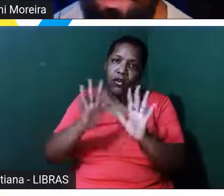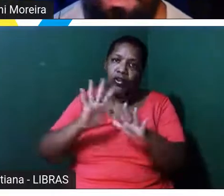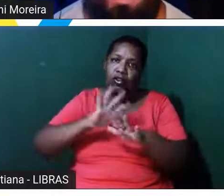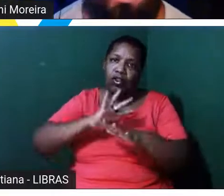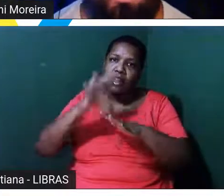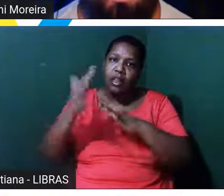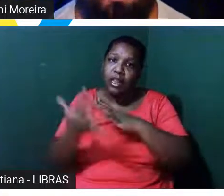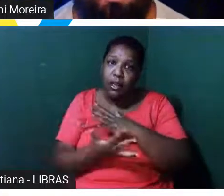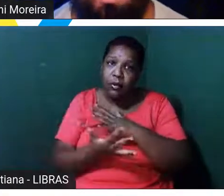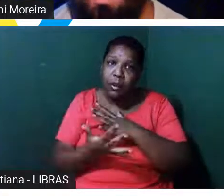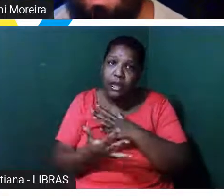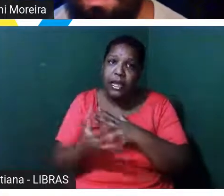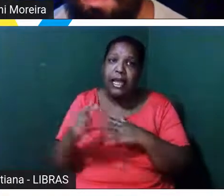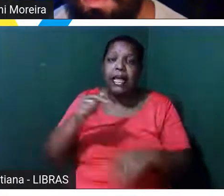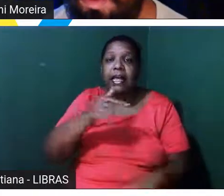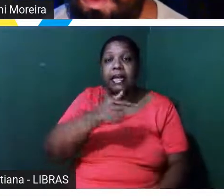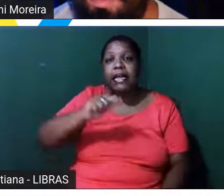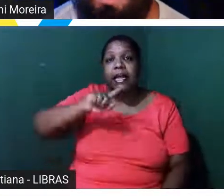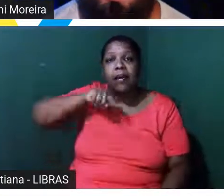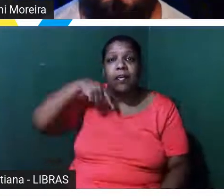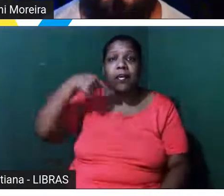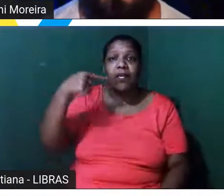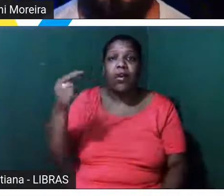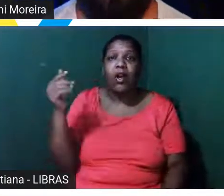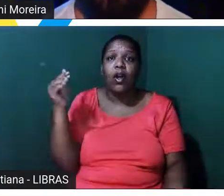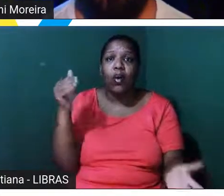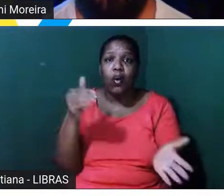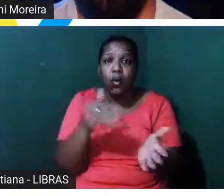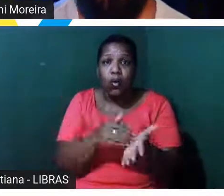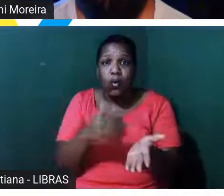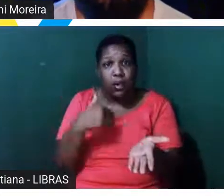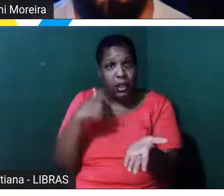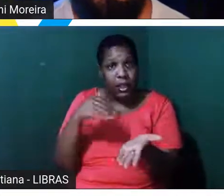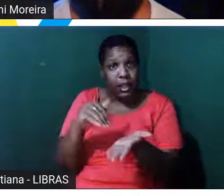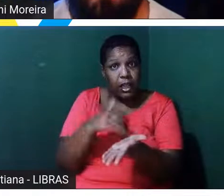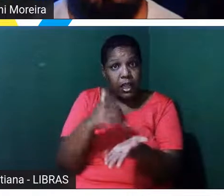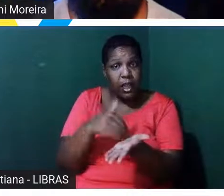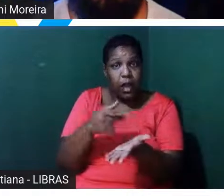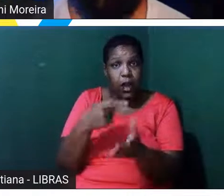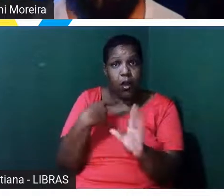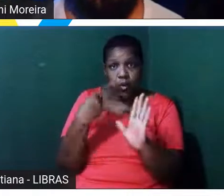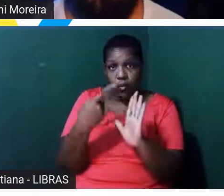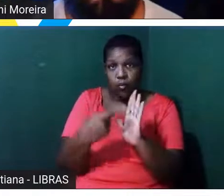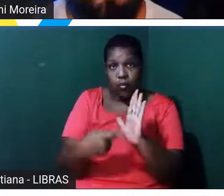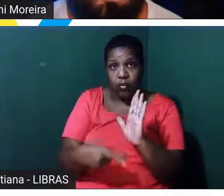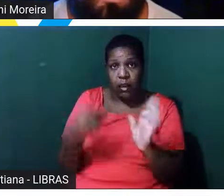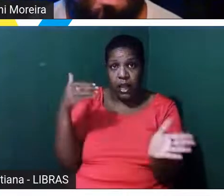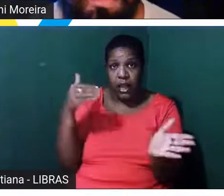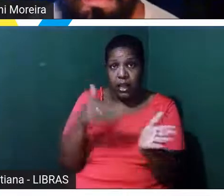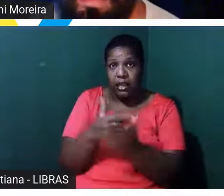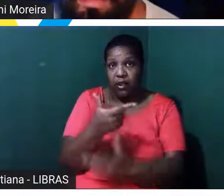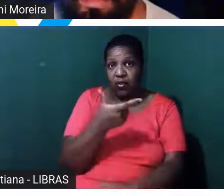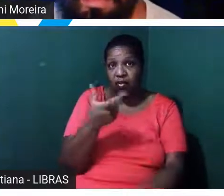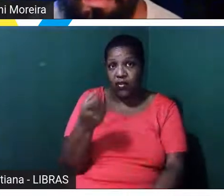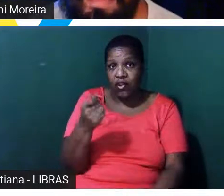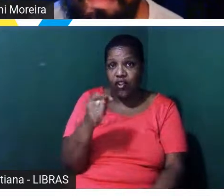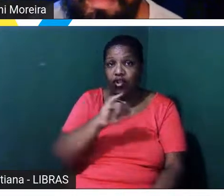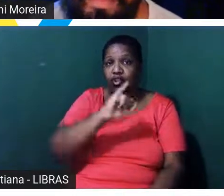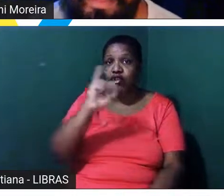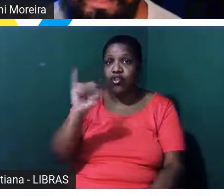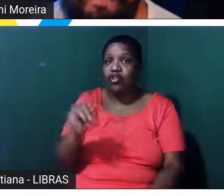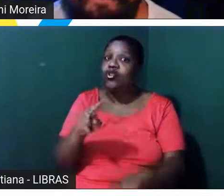semana que vem a nossa última oficina a gente está com inscrição aberta desse projeto até dia vinte de Junho